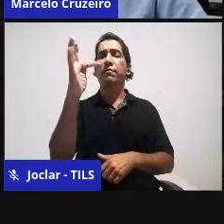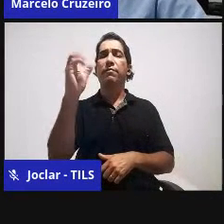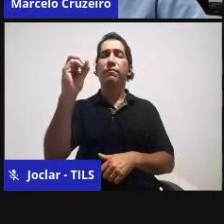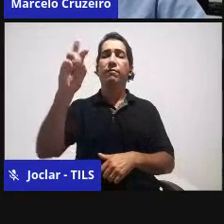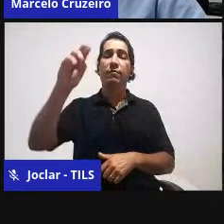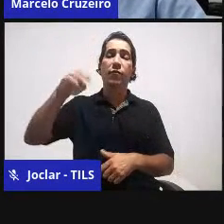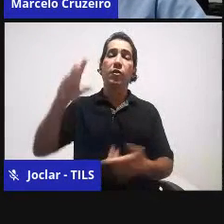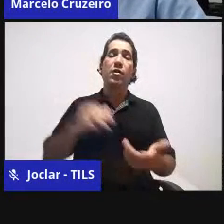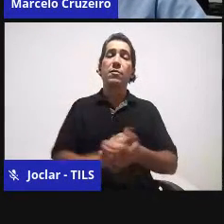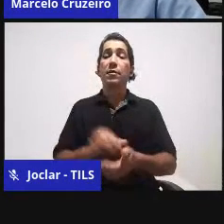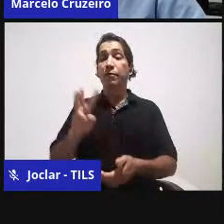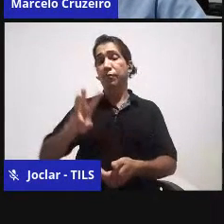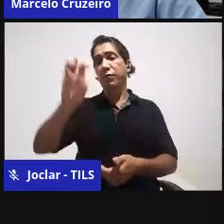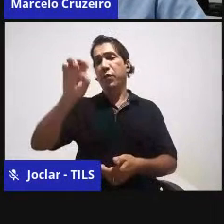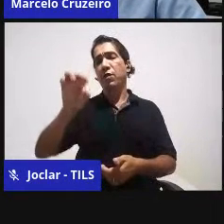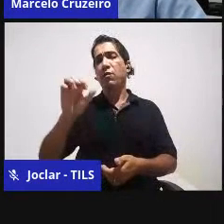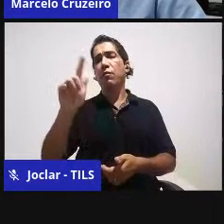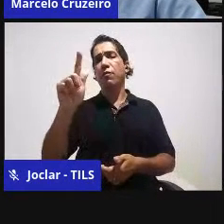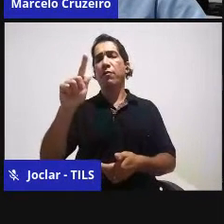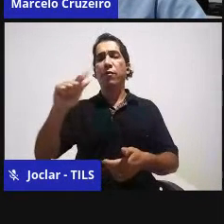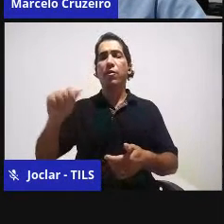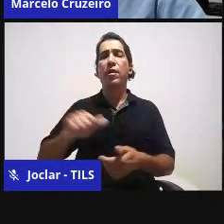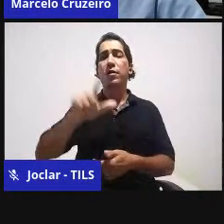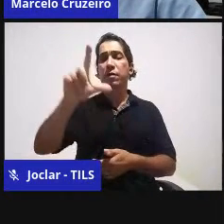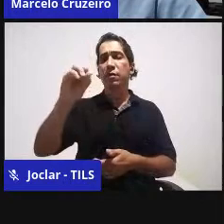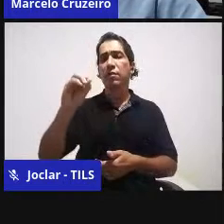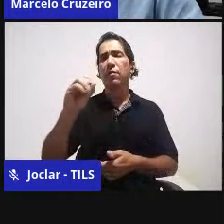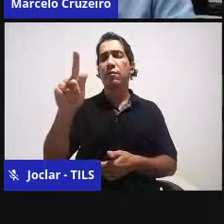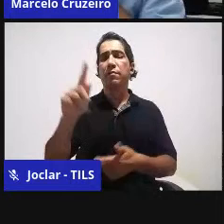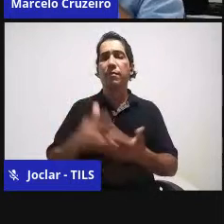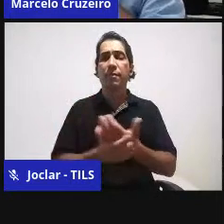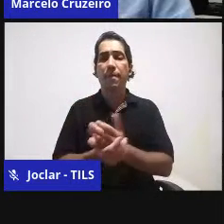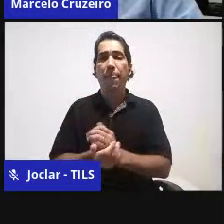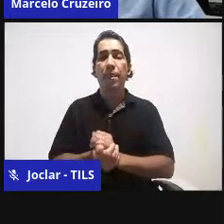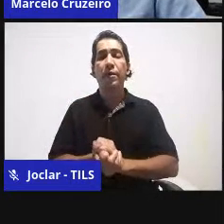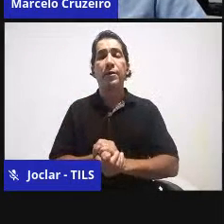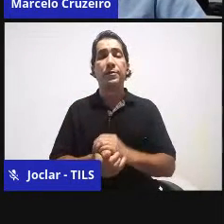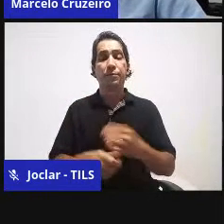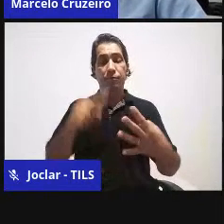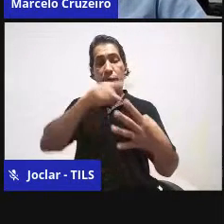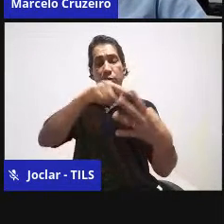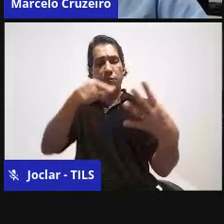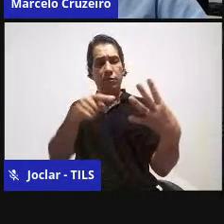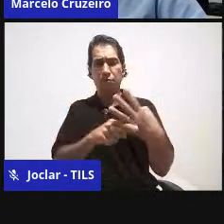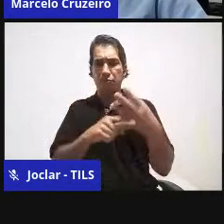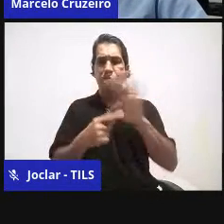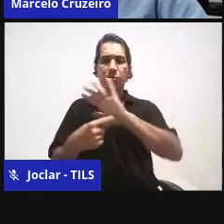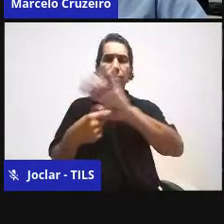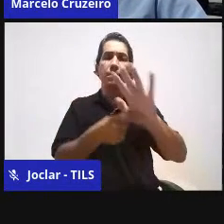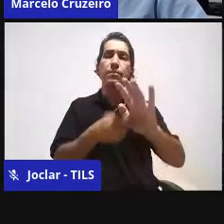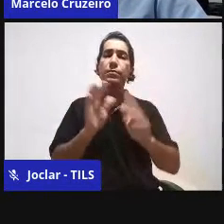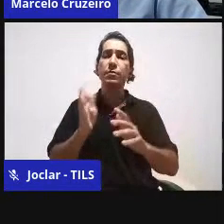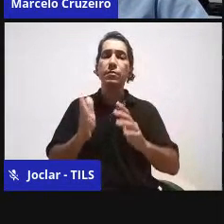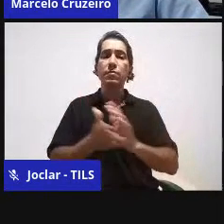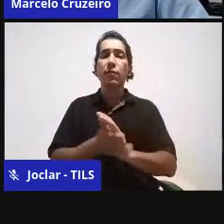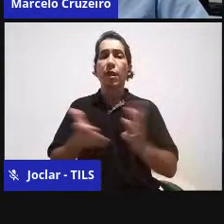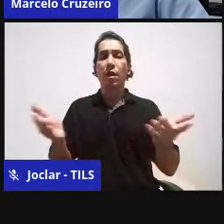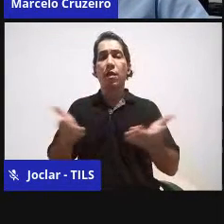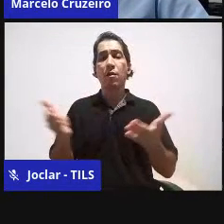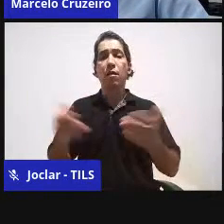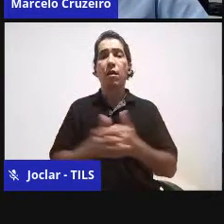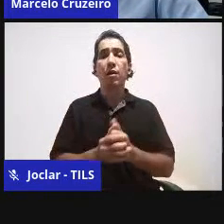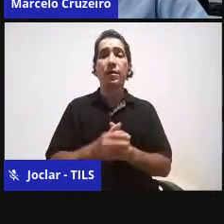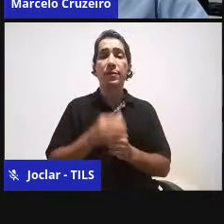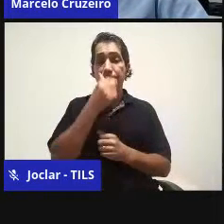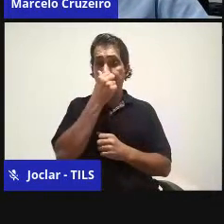pilares, né, os pré-requisitos e os drivers da indústria 4.0, eu gostaria de passar aqui para o segundo item aqui,